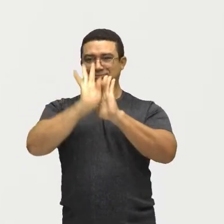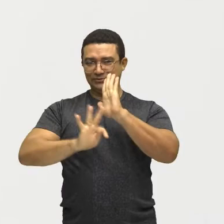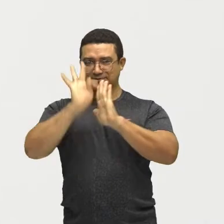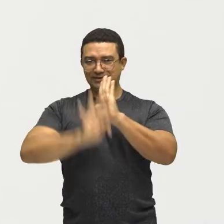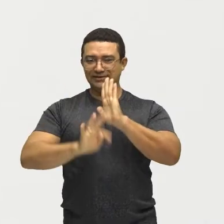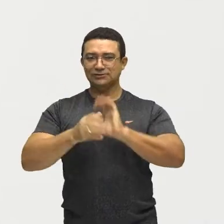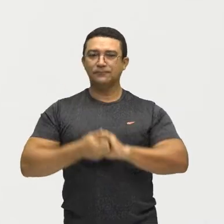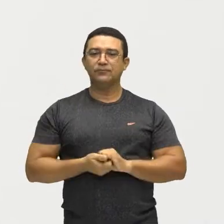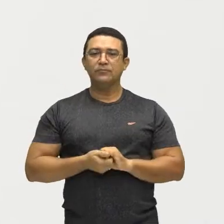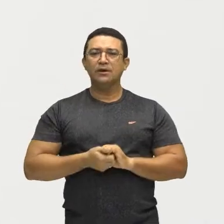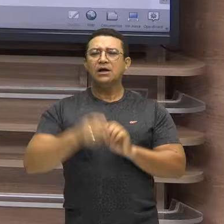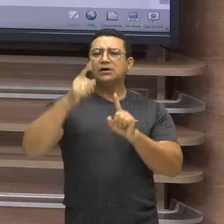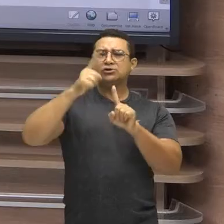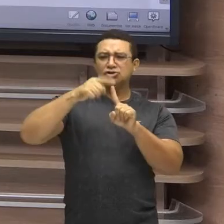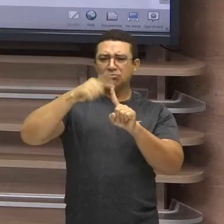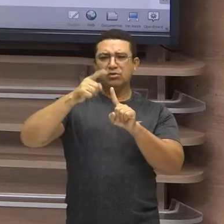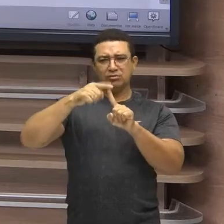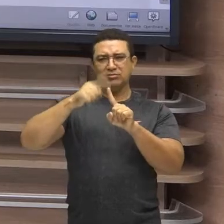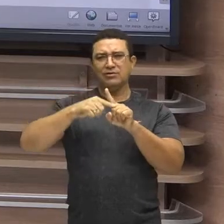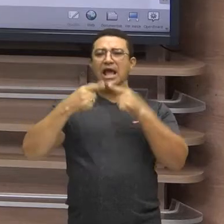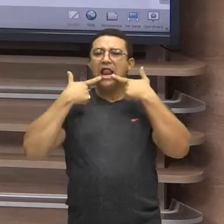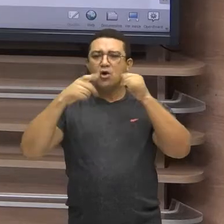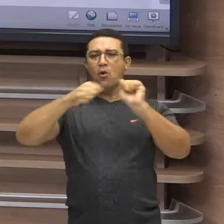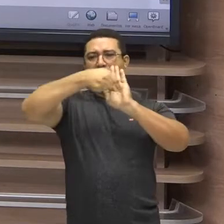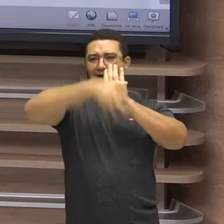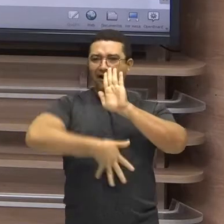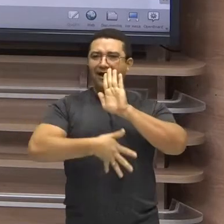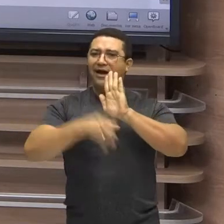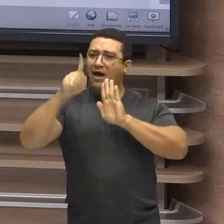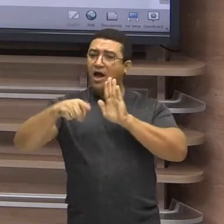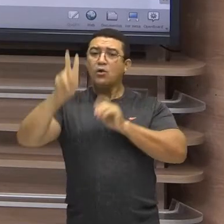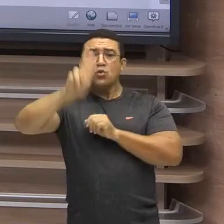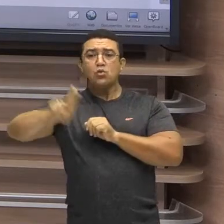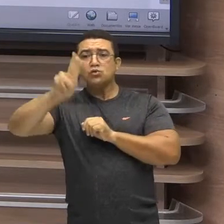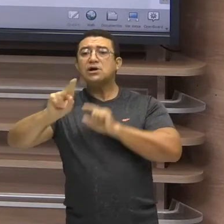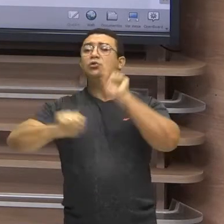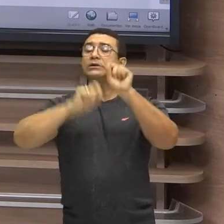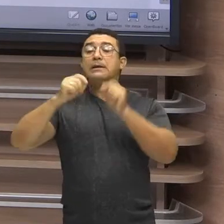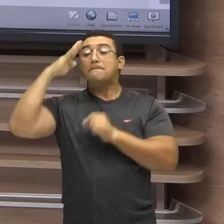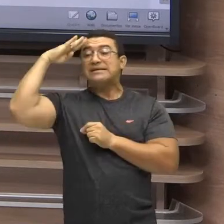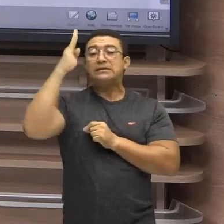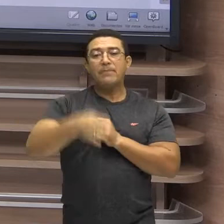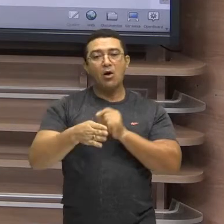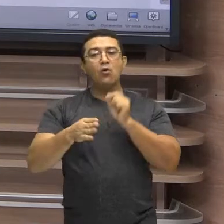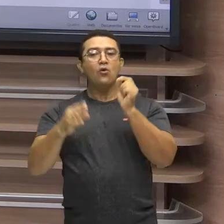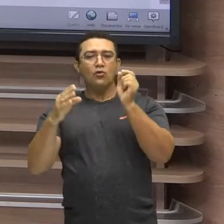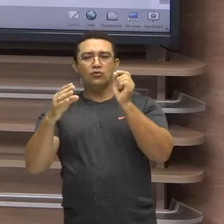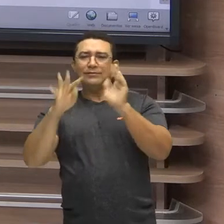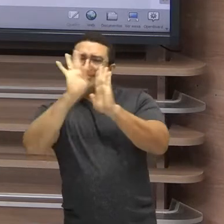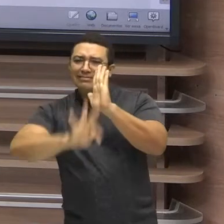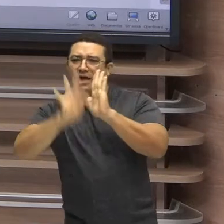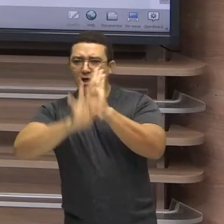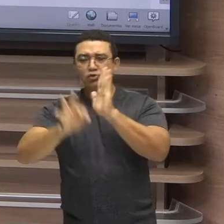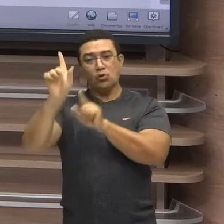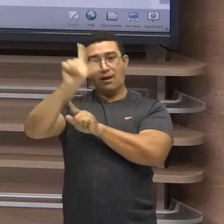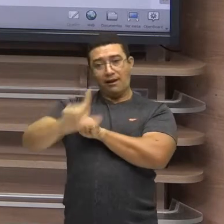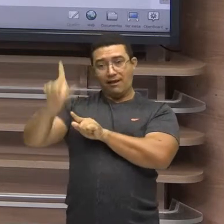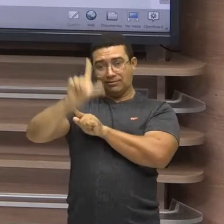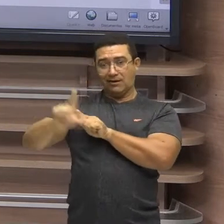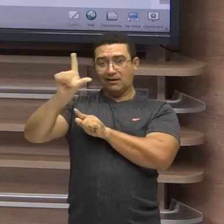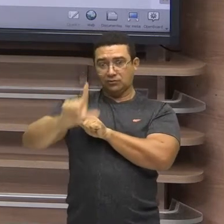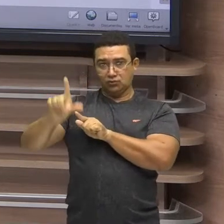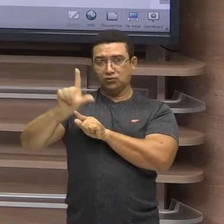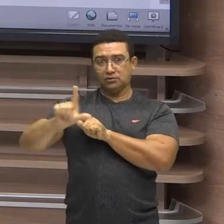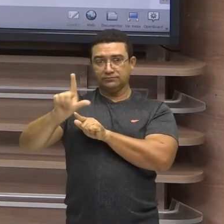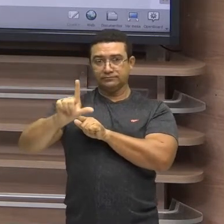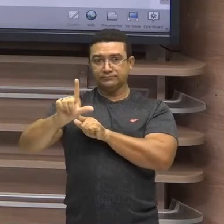as figuras de linguagem, elas são utilizadas principalmente nos textos literários, né?